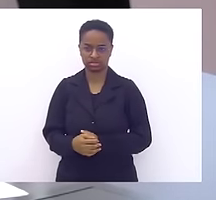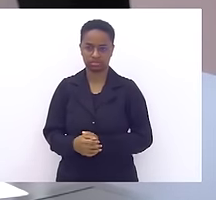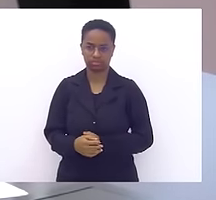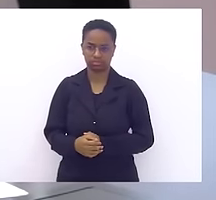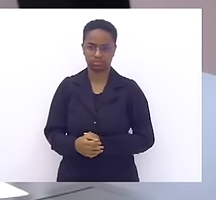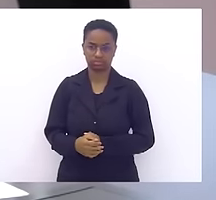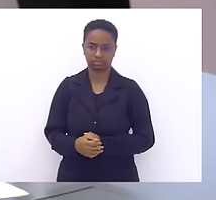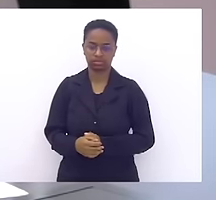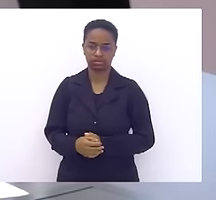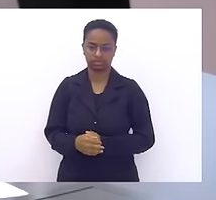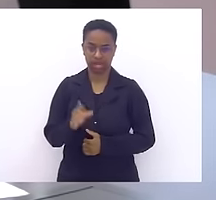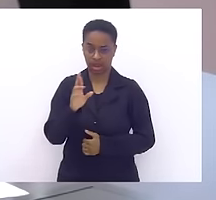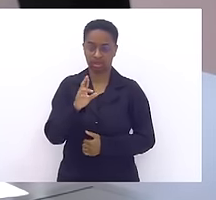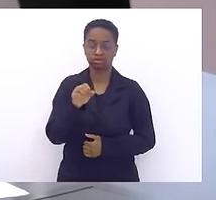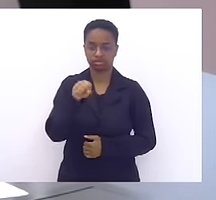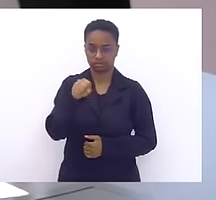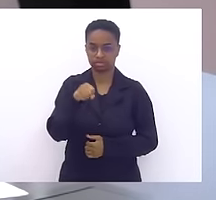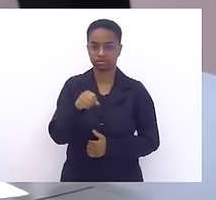1600